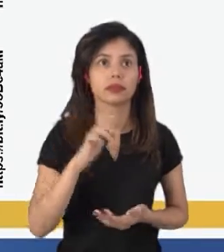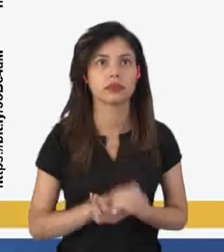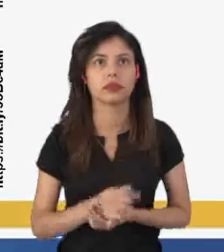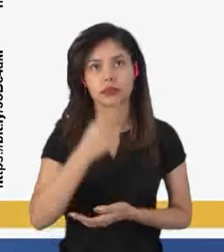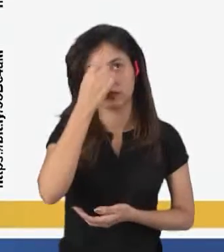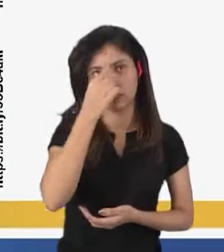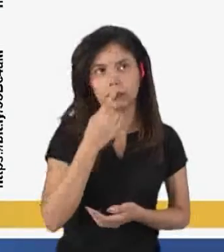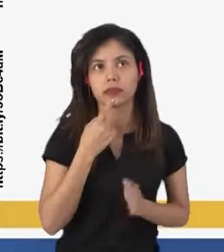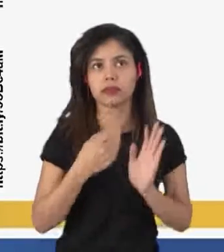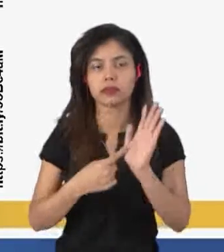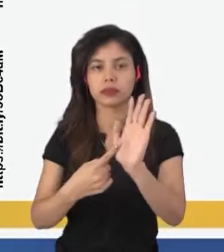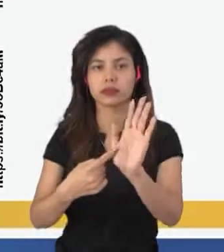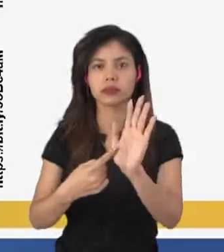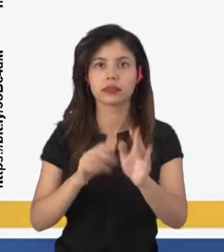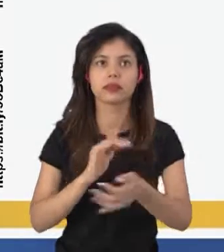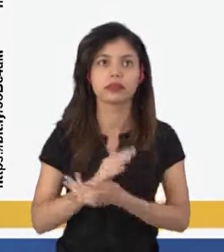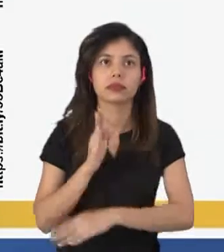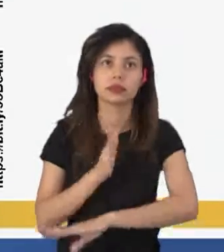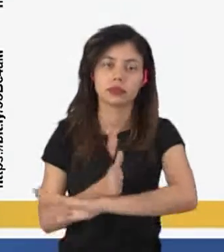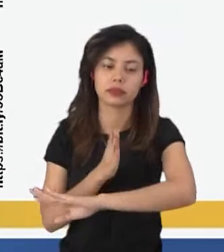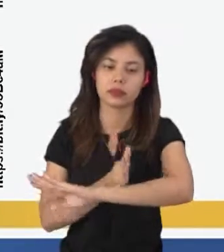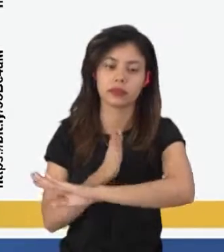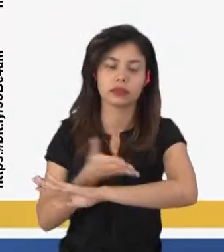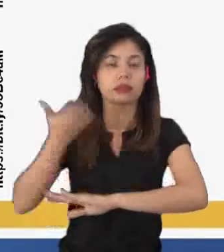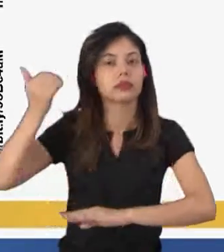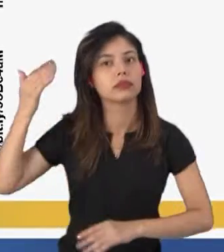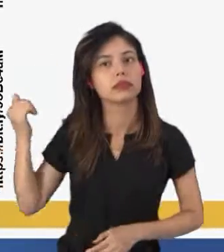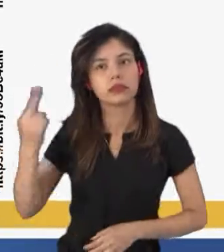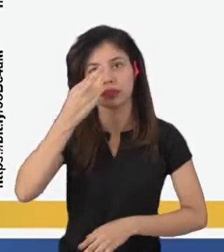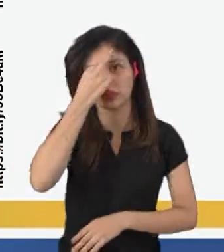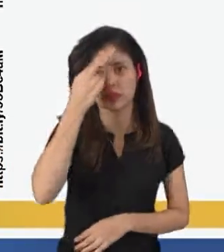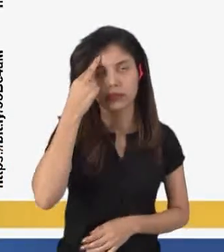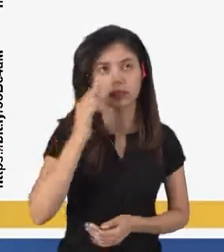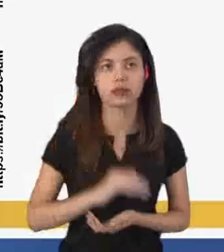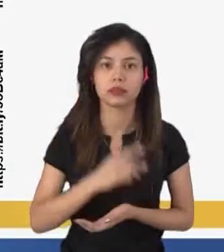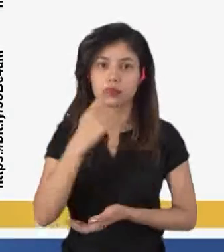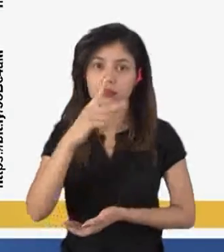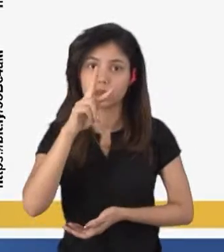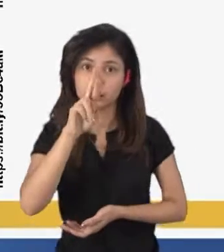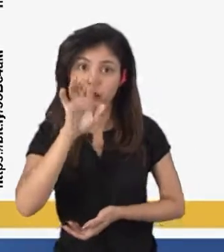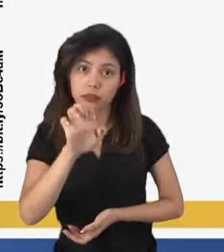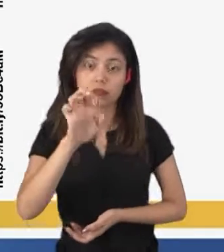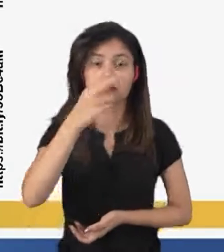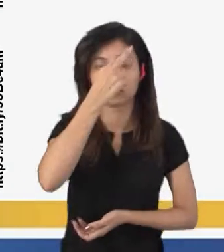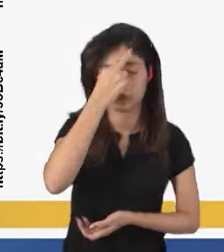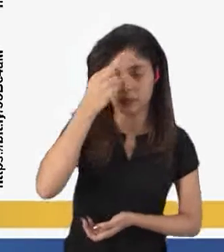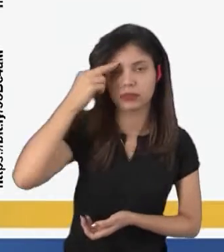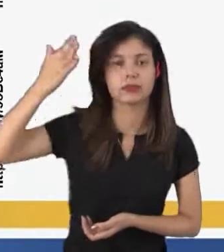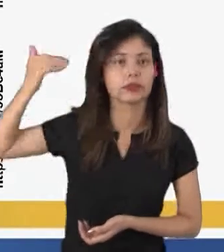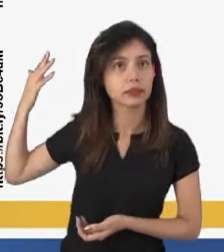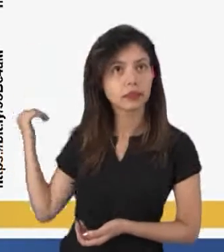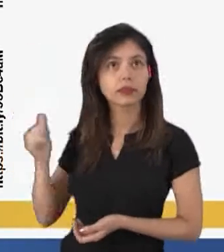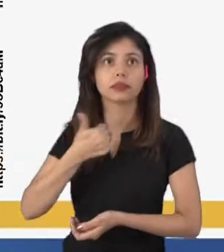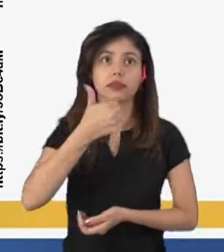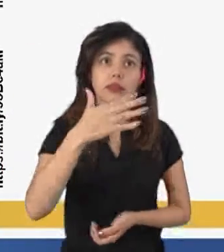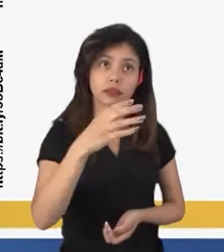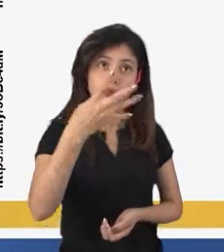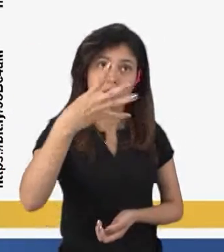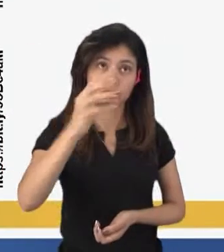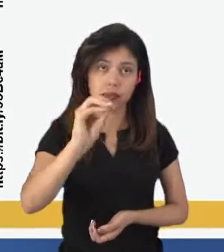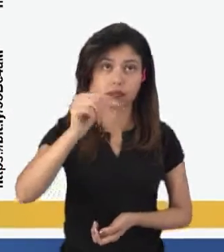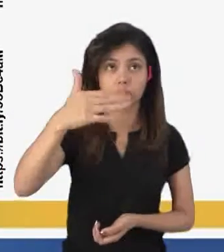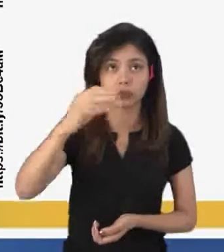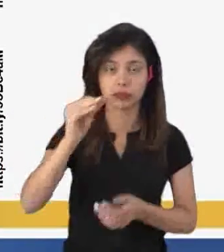aí uma estatueta, né, pré-histórica, datada aí de 40 mil a 10 mil anos antes de Cristo,